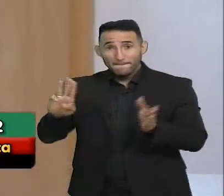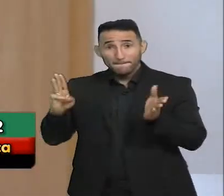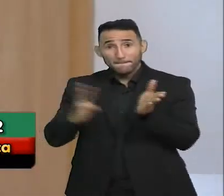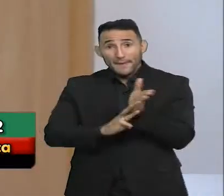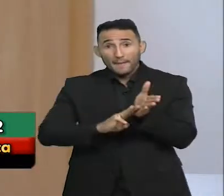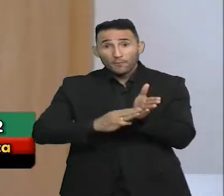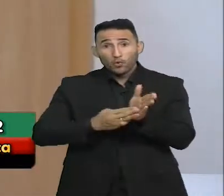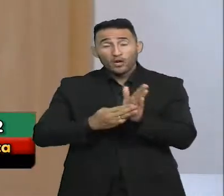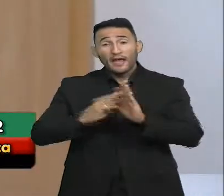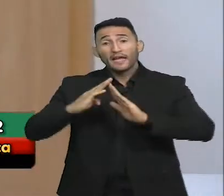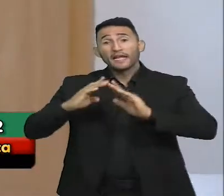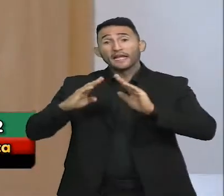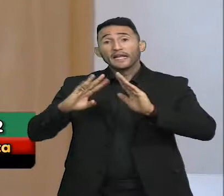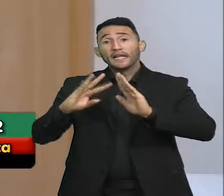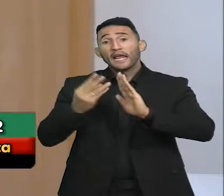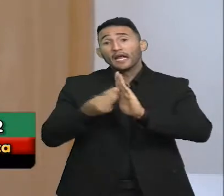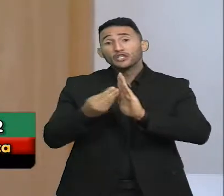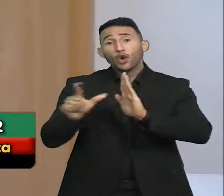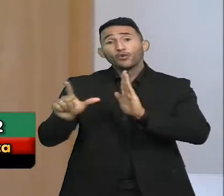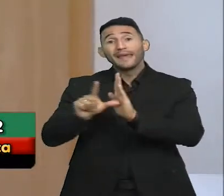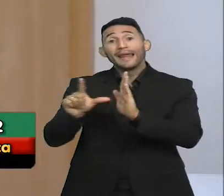negócio, mas é importante